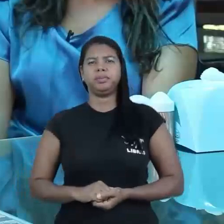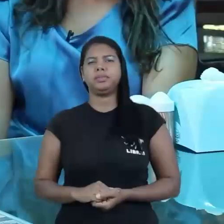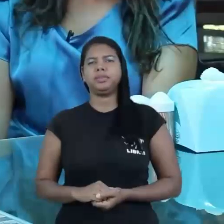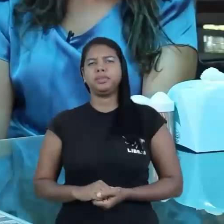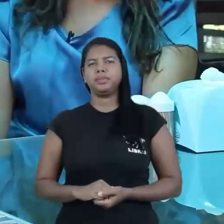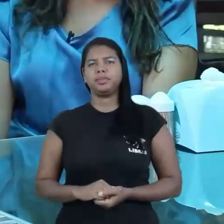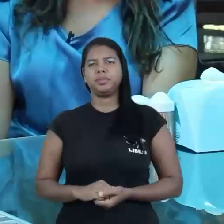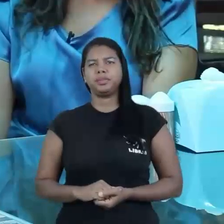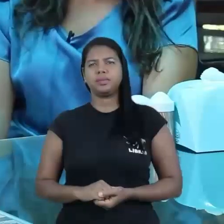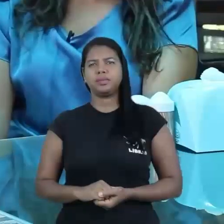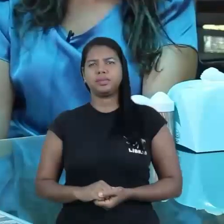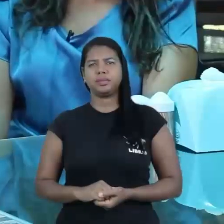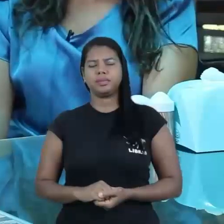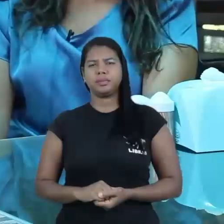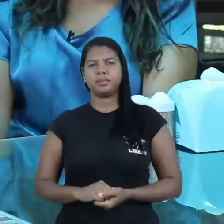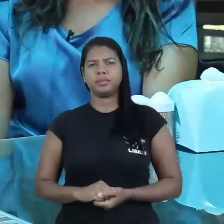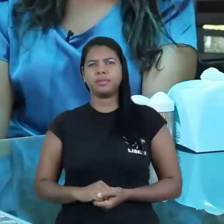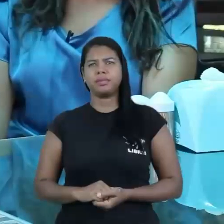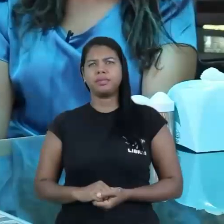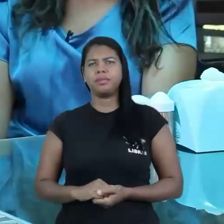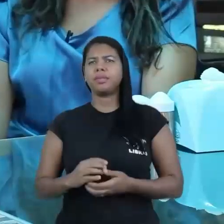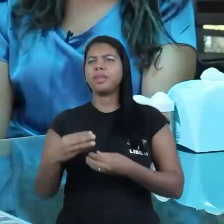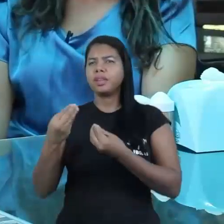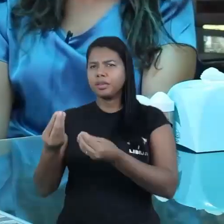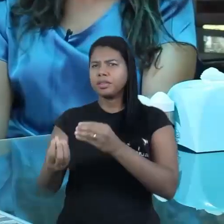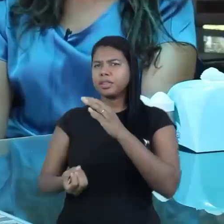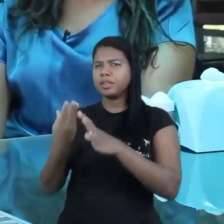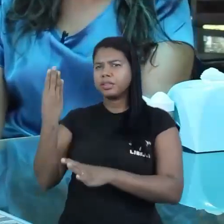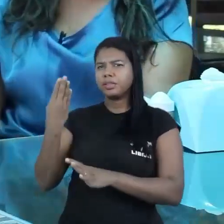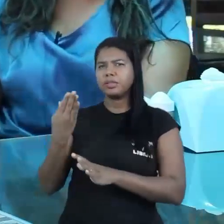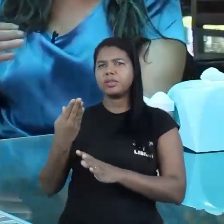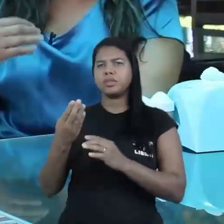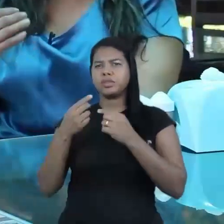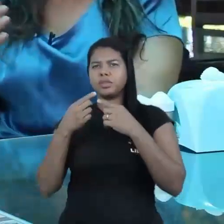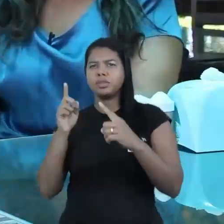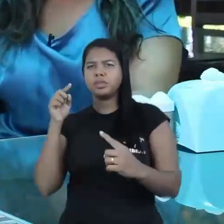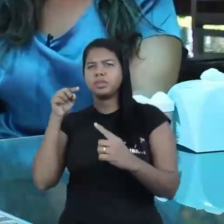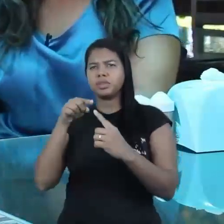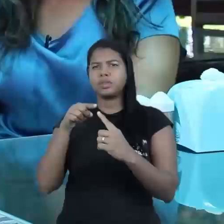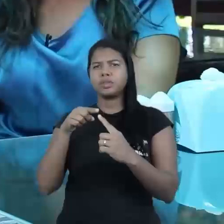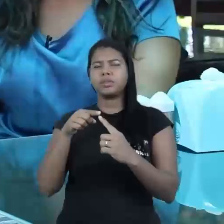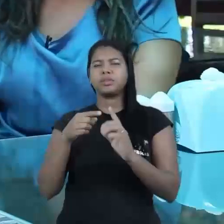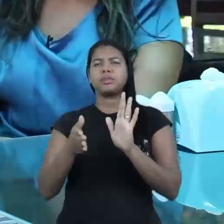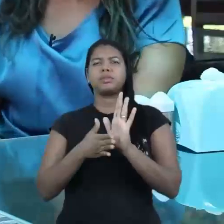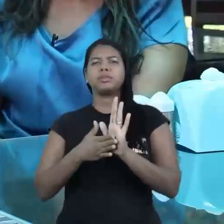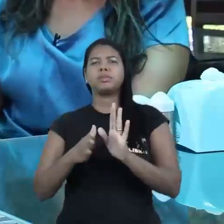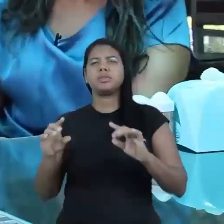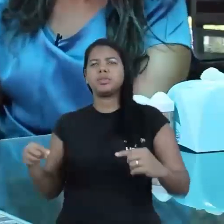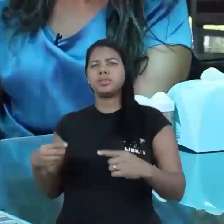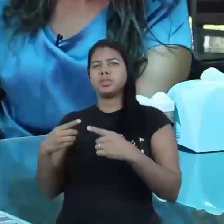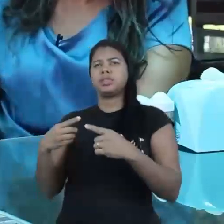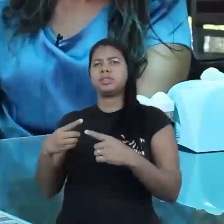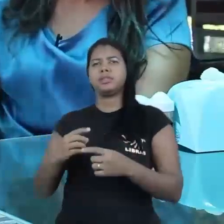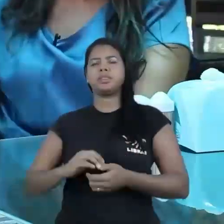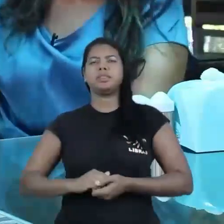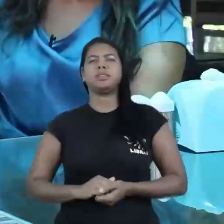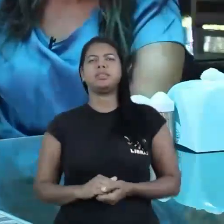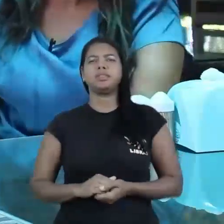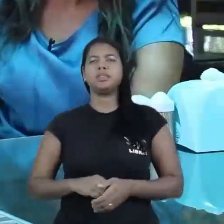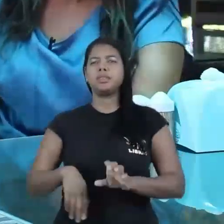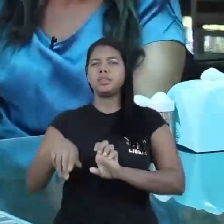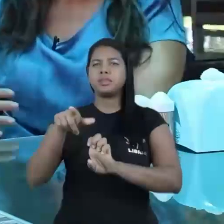tal, aí ofereceu. Surgiu essa proposta, né? Então, aí também é onde surge, né, a questão do empreendedorismo